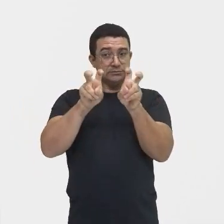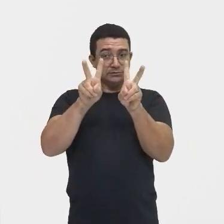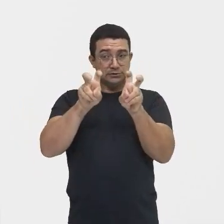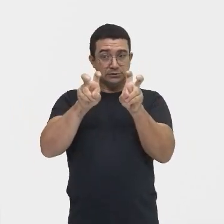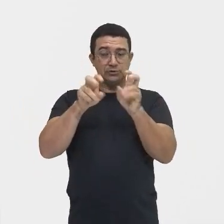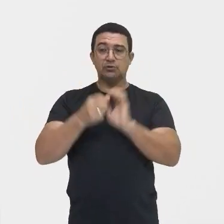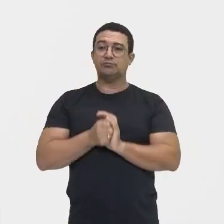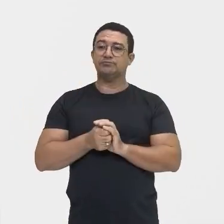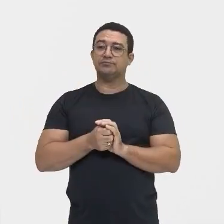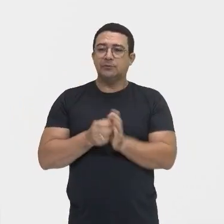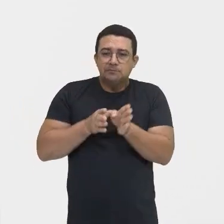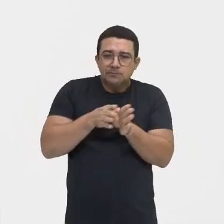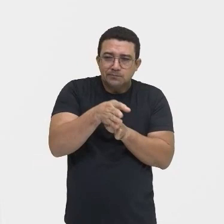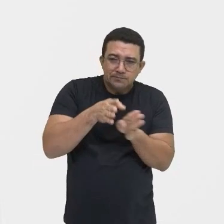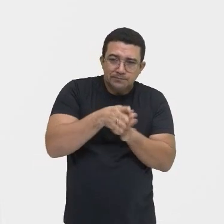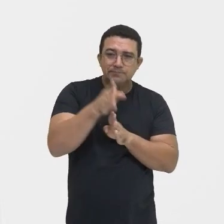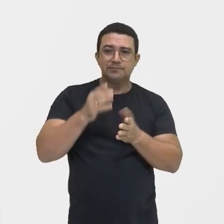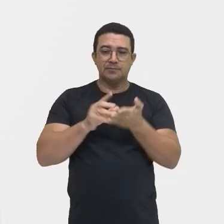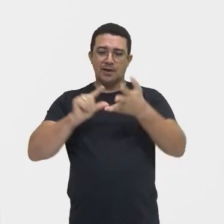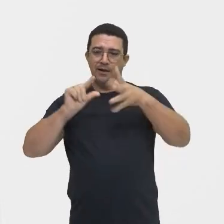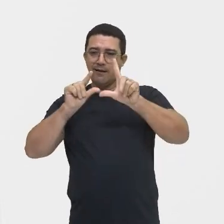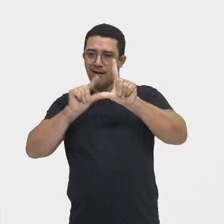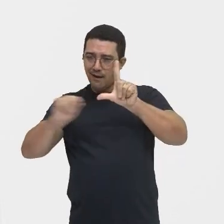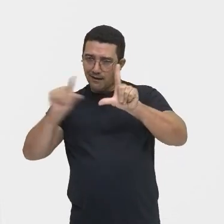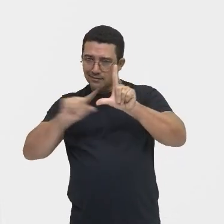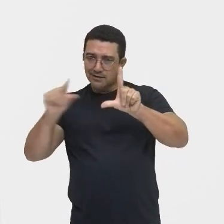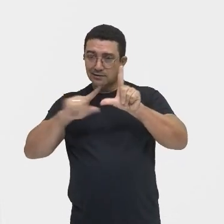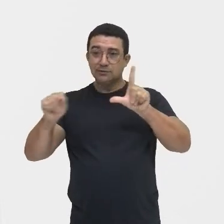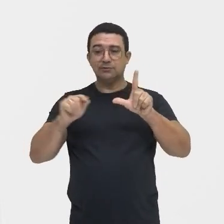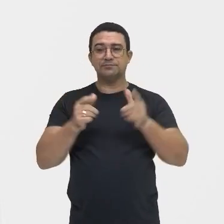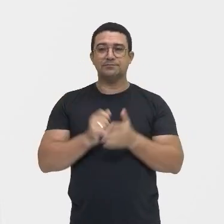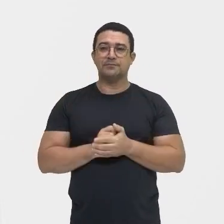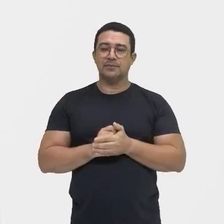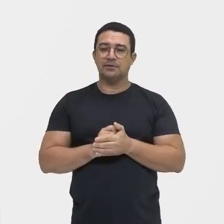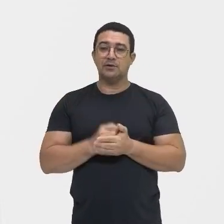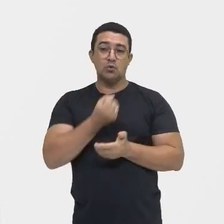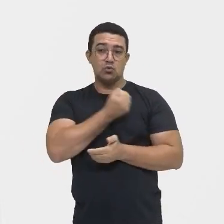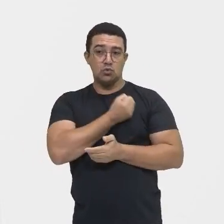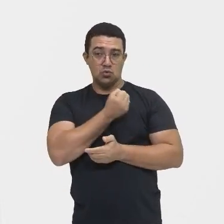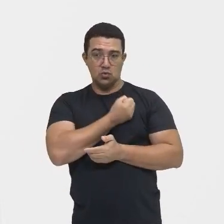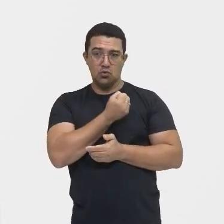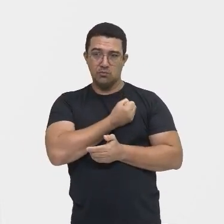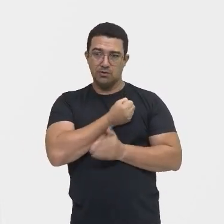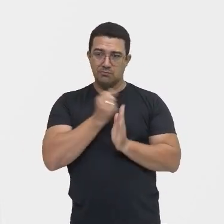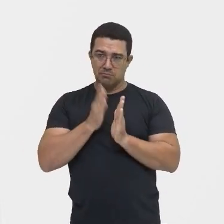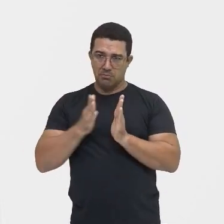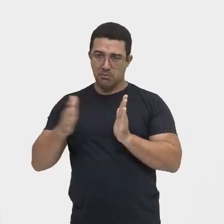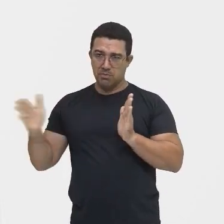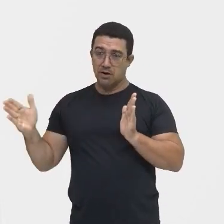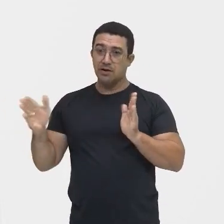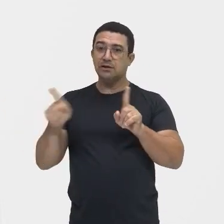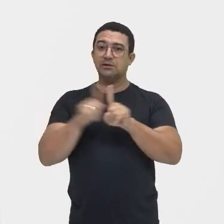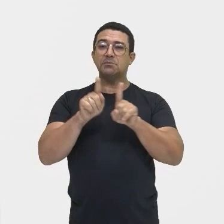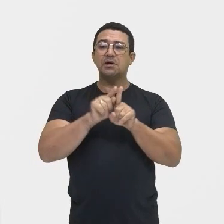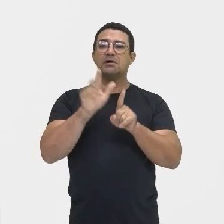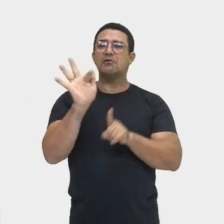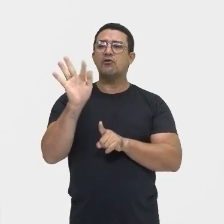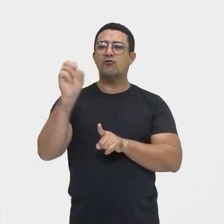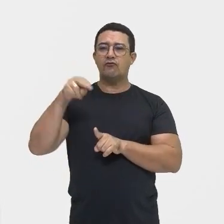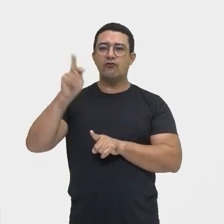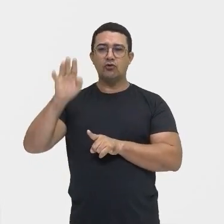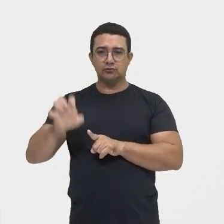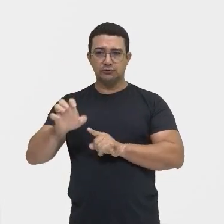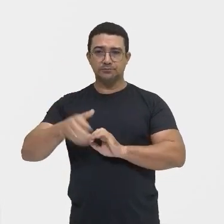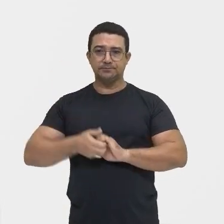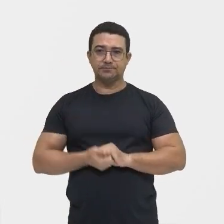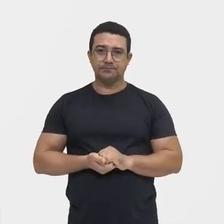a orientação, a legenda, a escala e a fonte. Primeira pergunta que é questão de prova